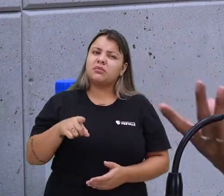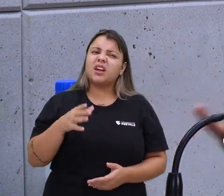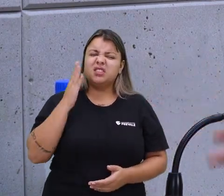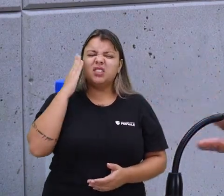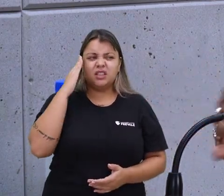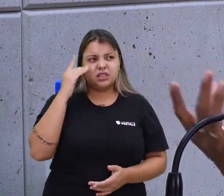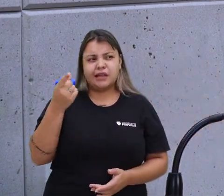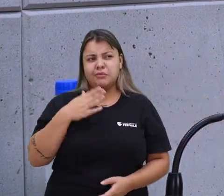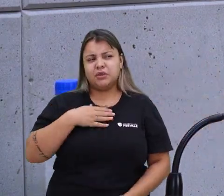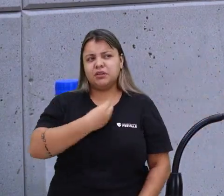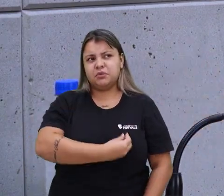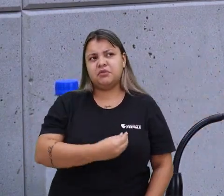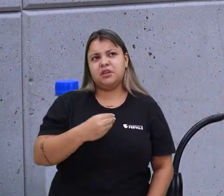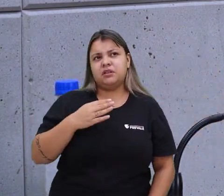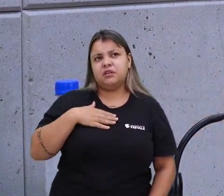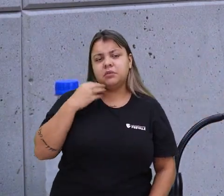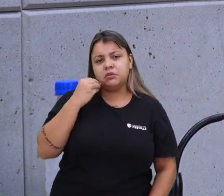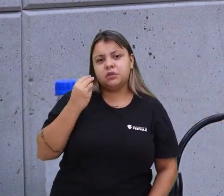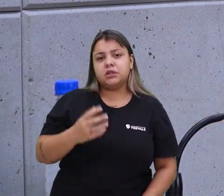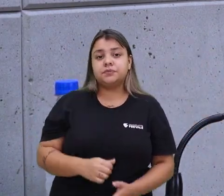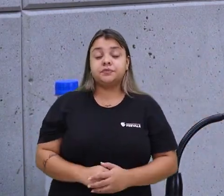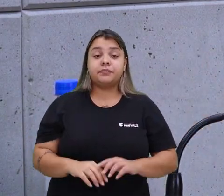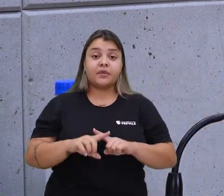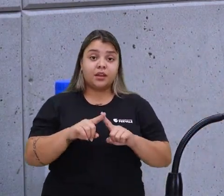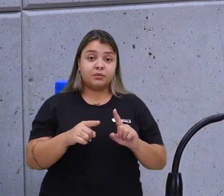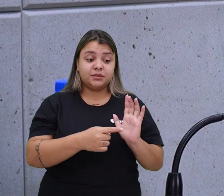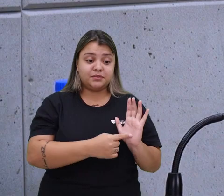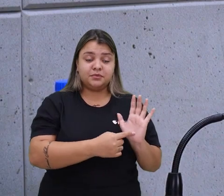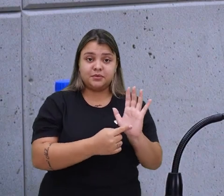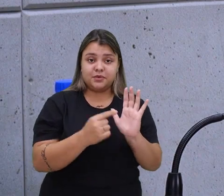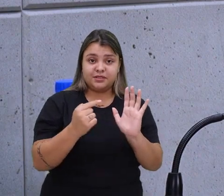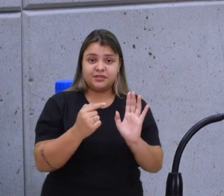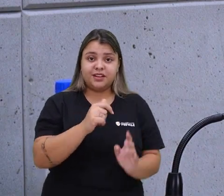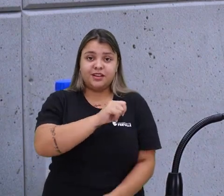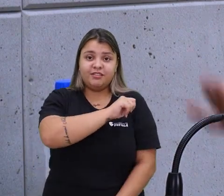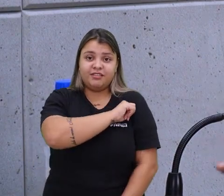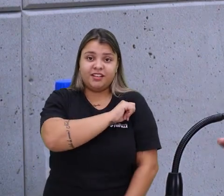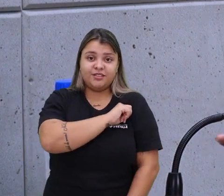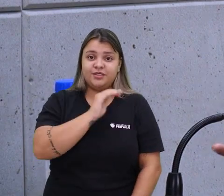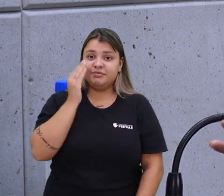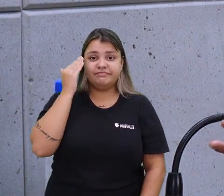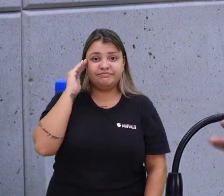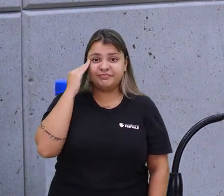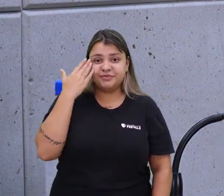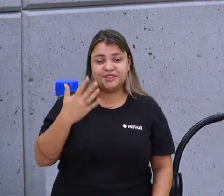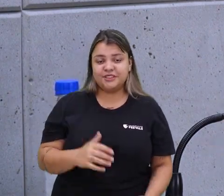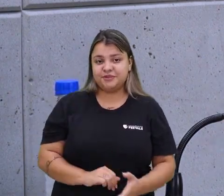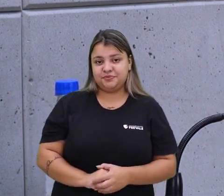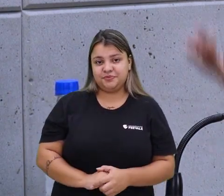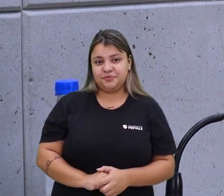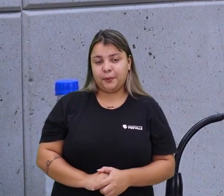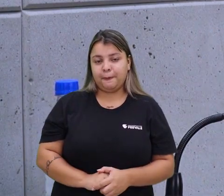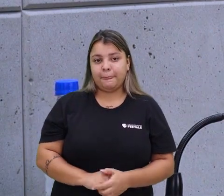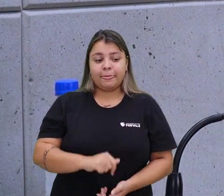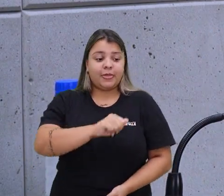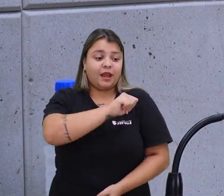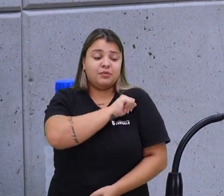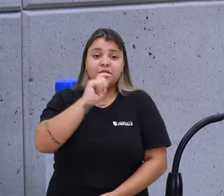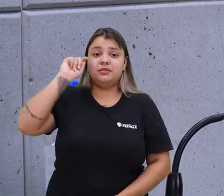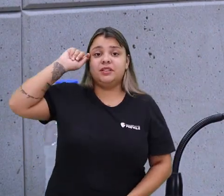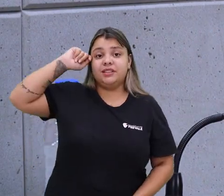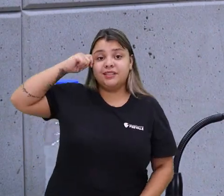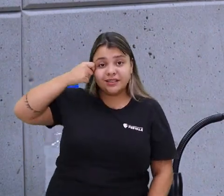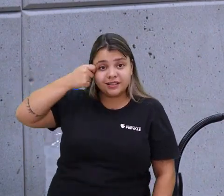é isso né Deve ter a ver com isso mas quando me apresentaram aluna eu entendi né que era uma aluna